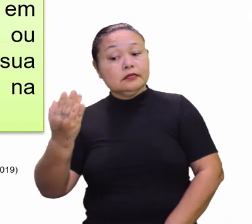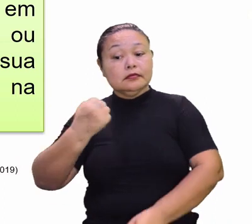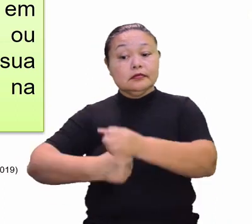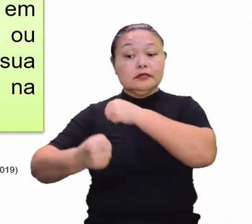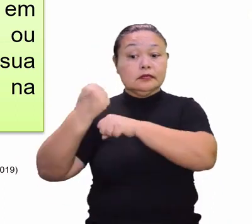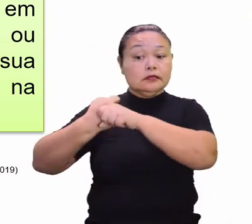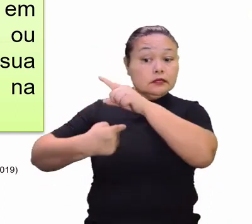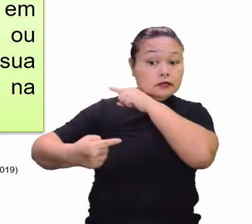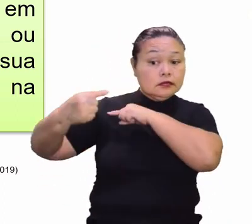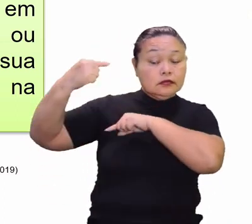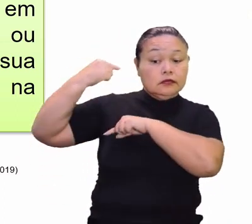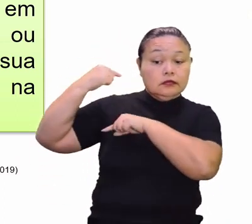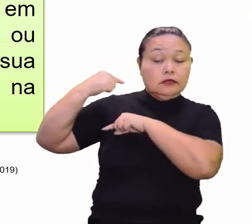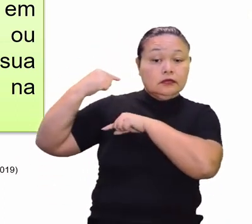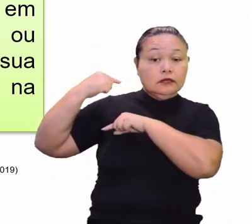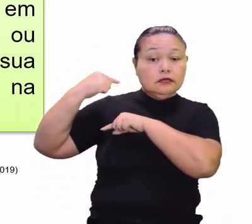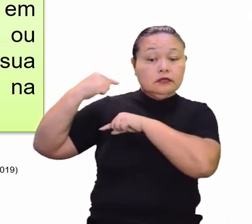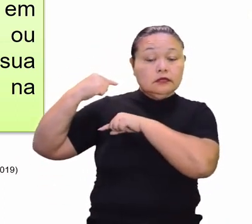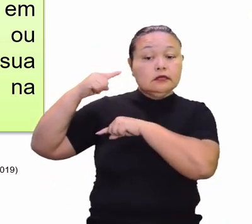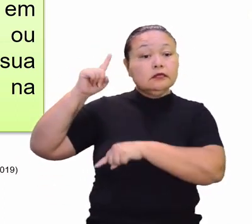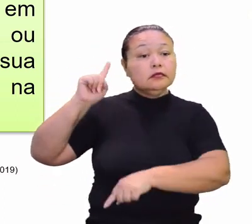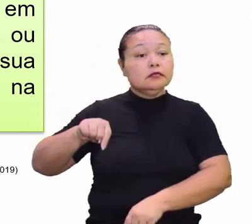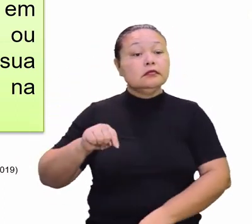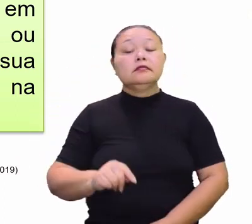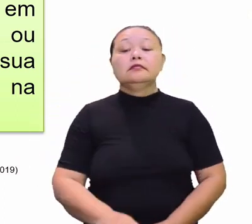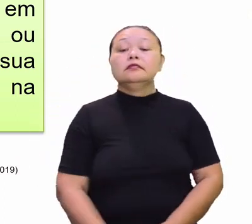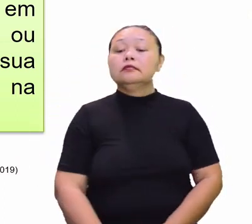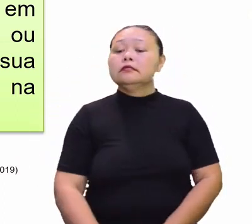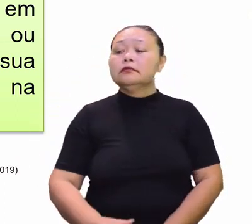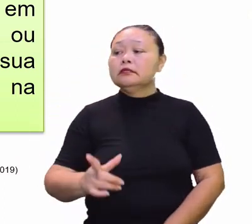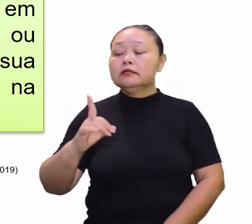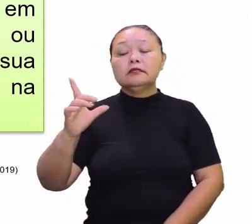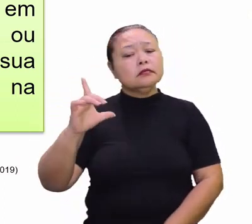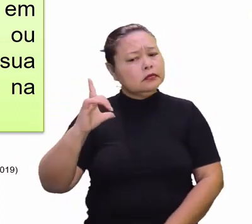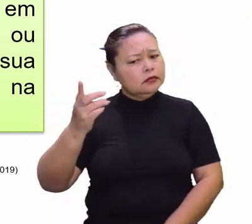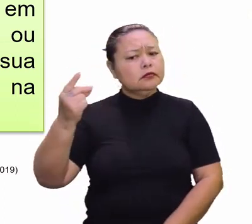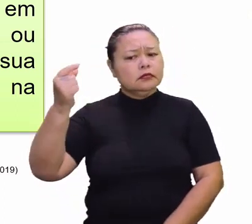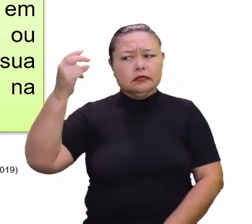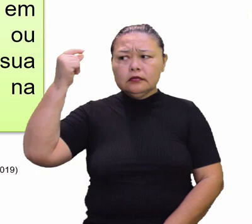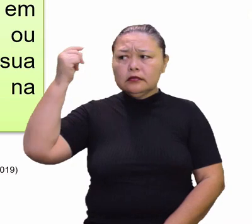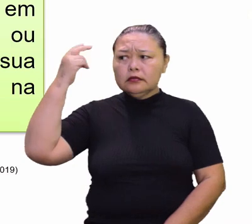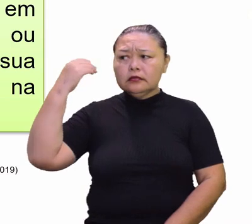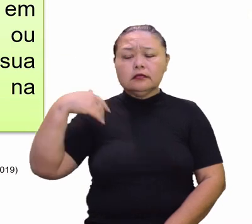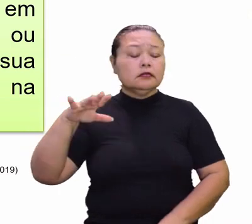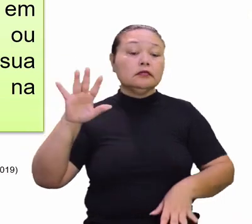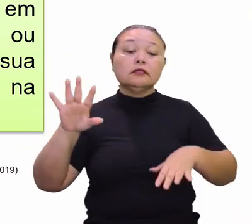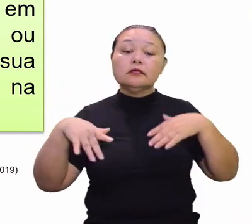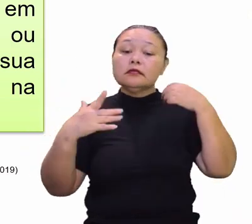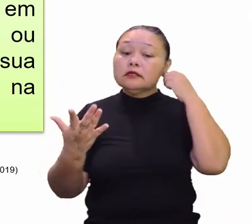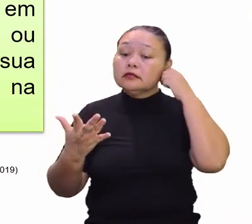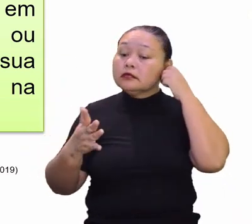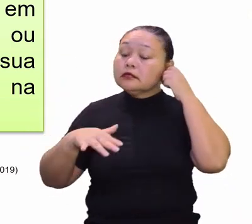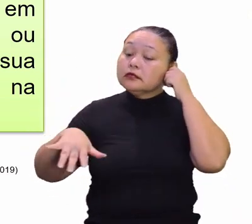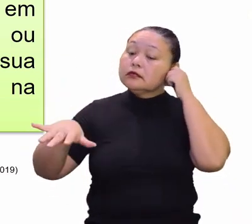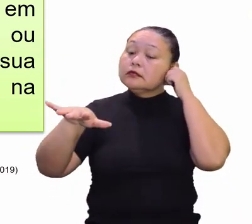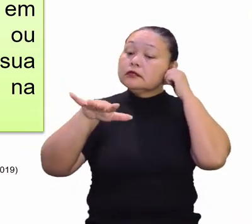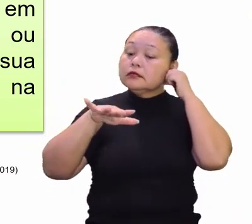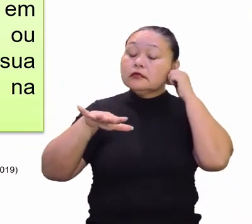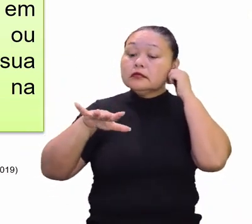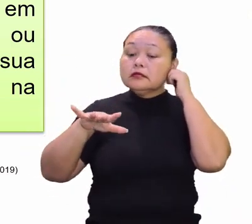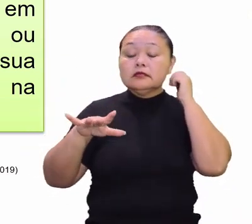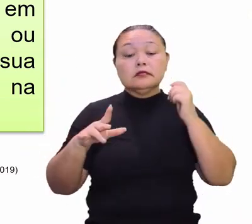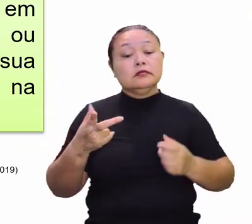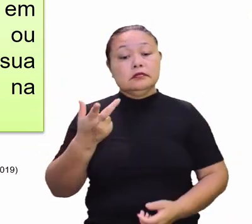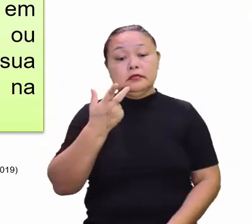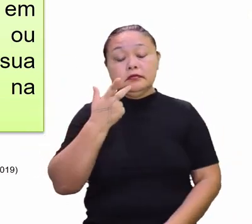de anos atrás. É isso, Rogério? Muito tempo, né, professor? É muito tempo. Então, nessa região, o que